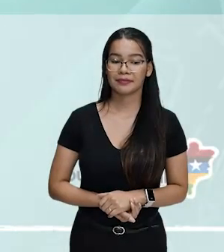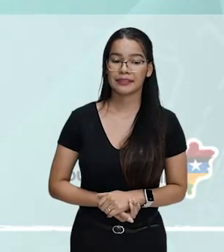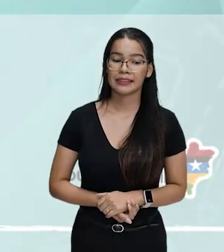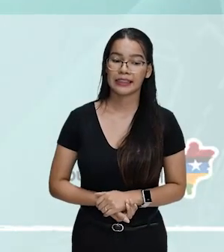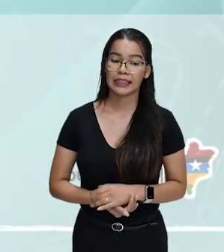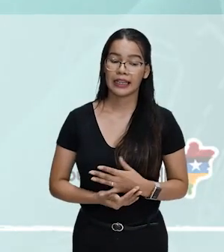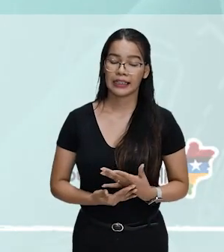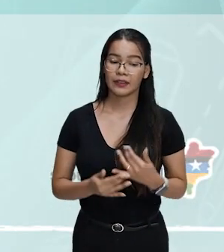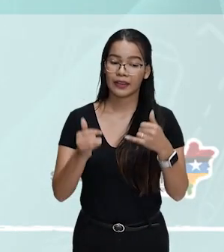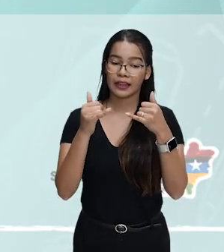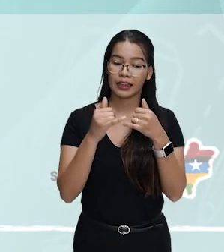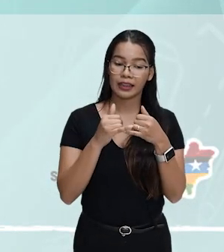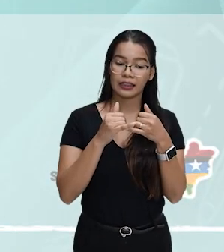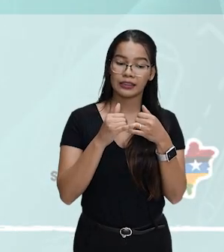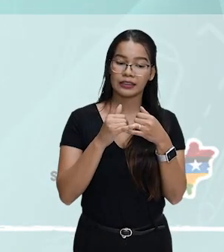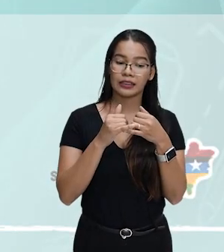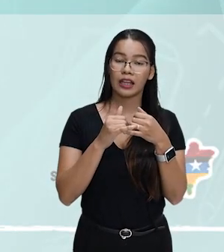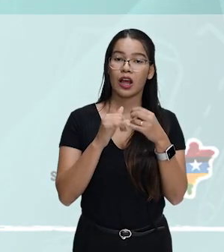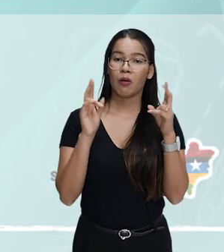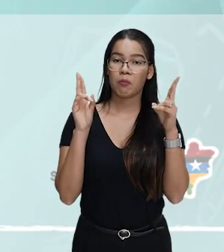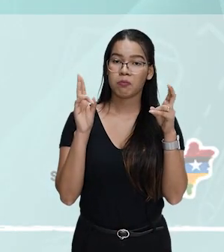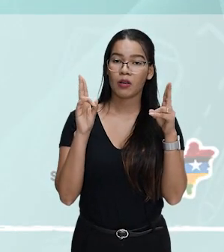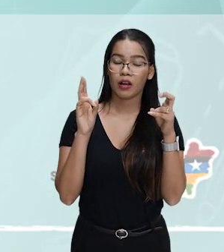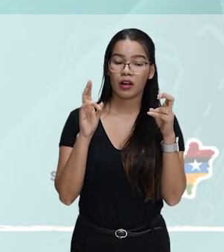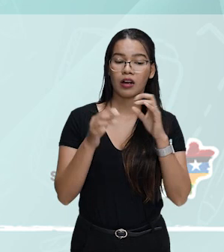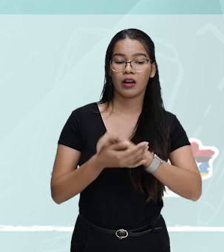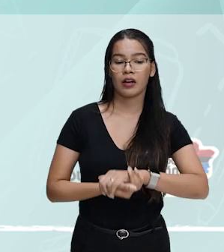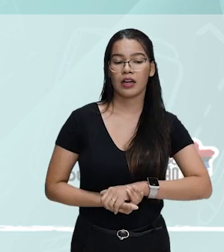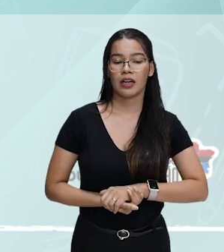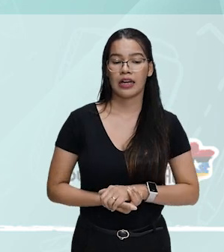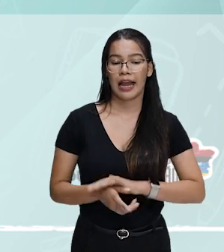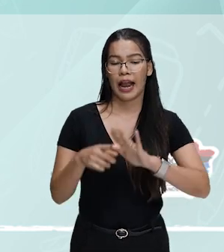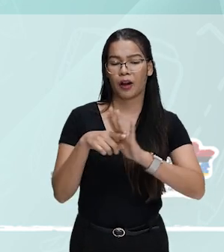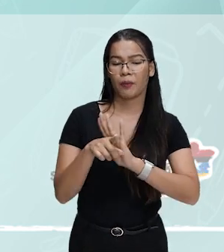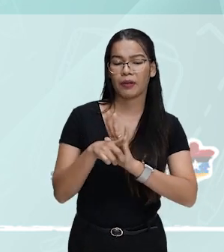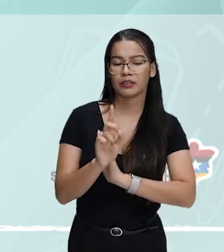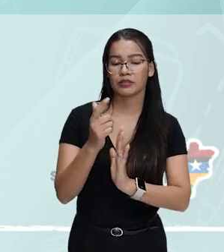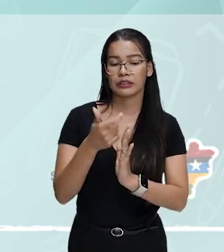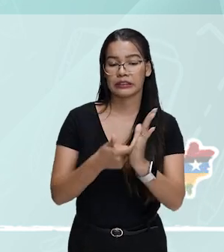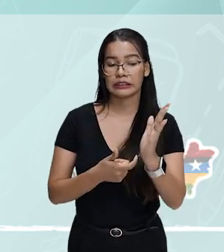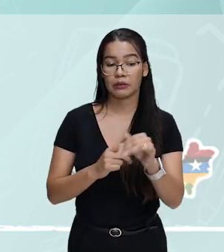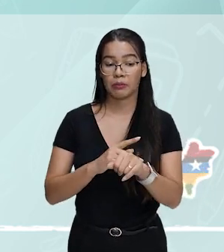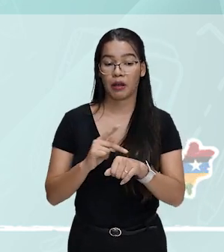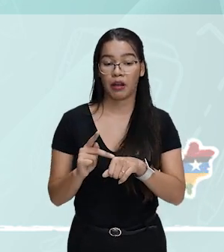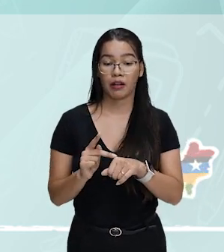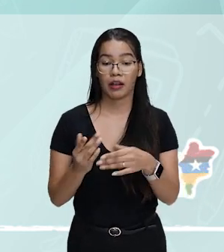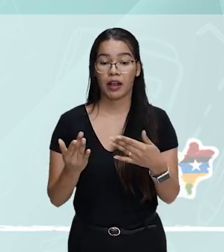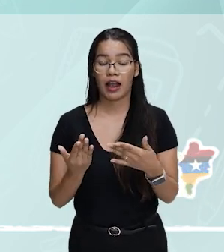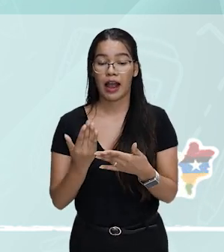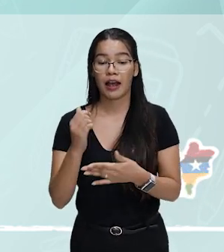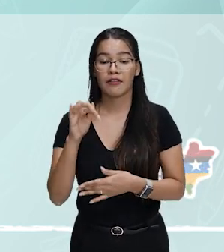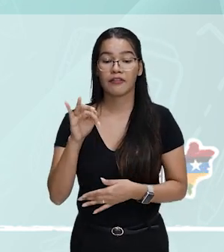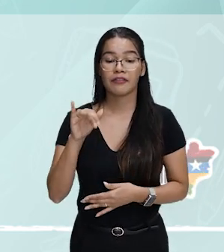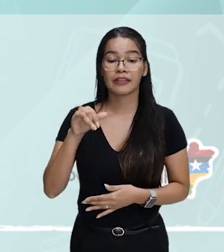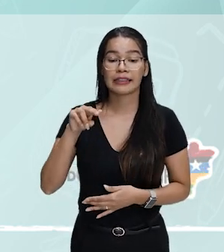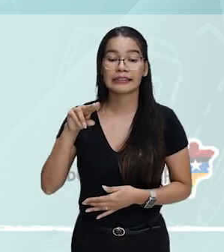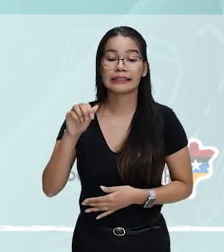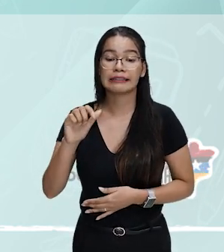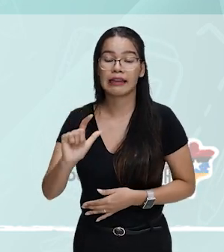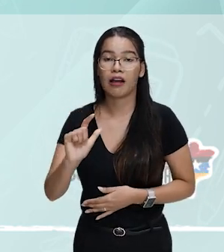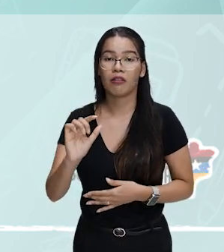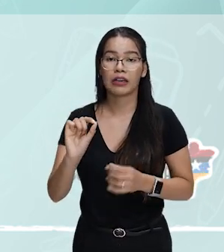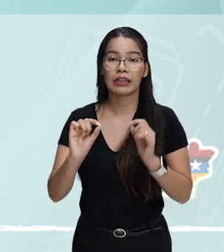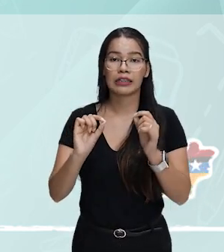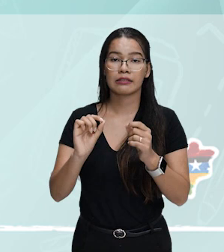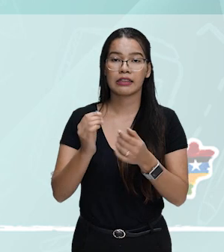Na linha argumentativa do texto, o período, afinal, desde que nos entendemos